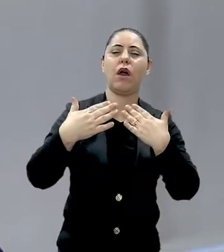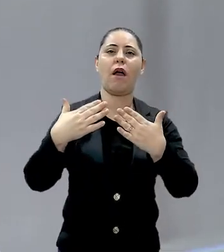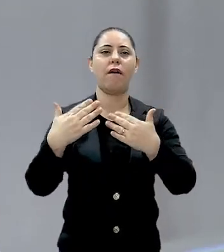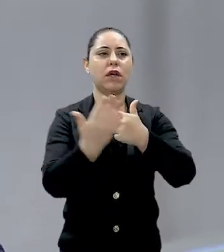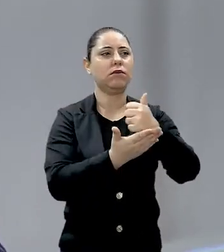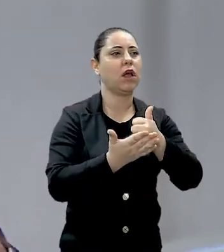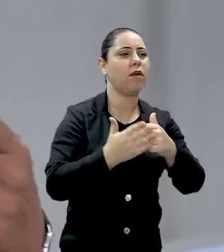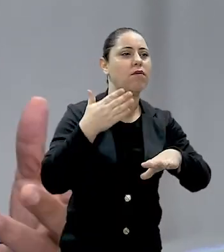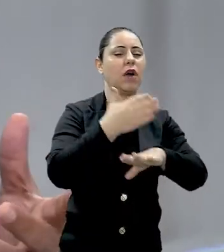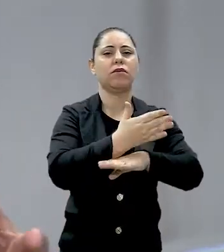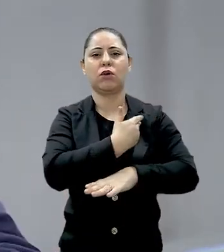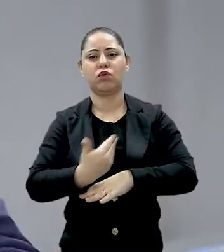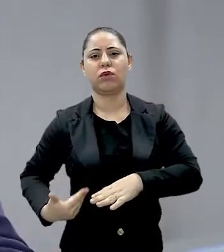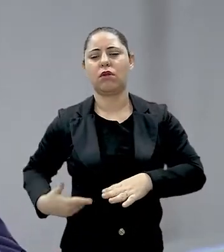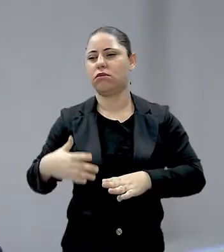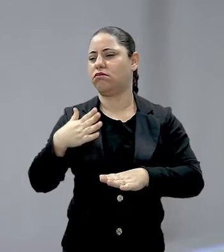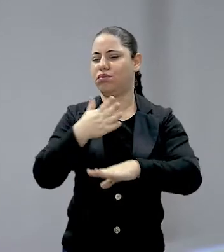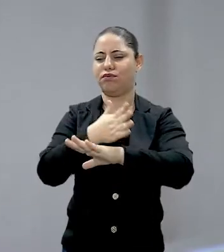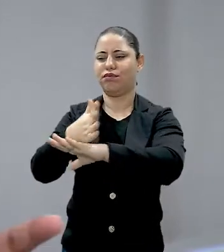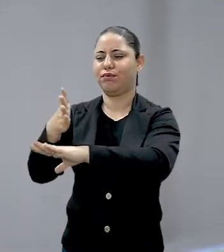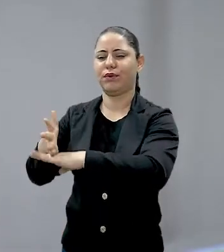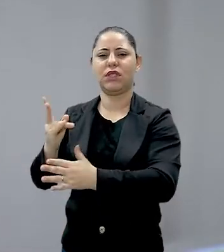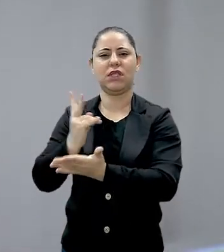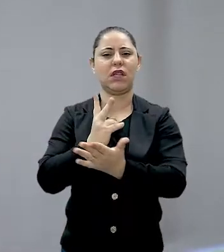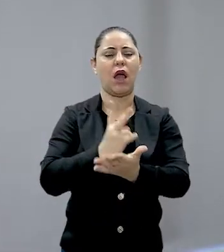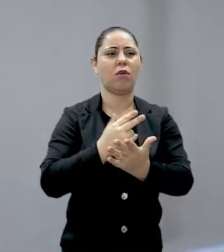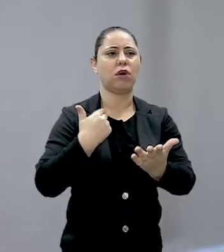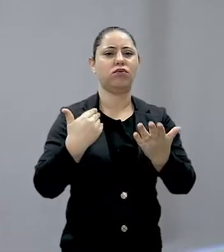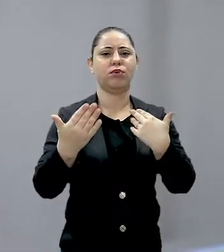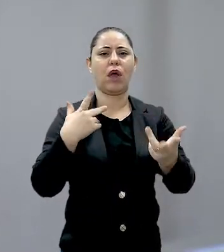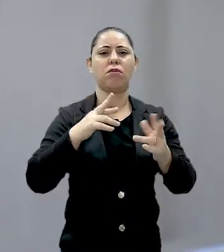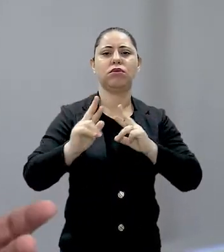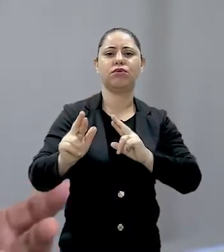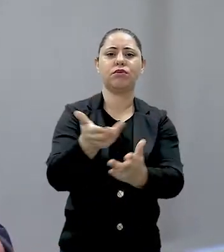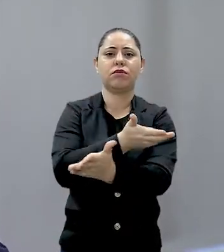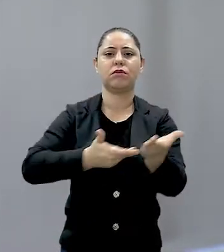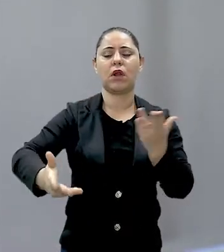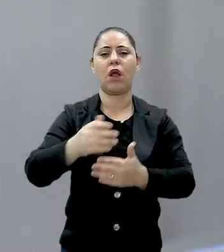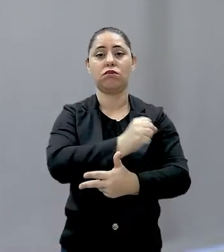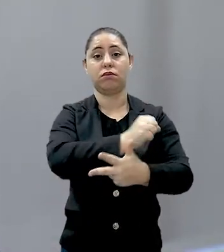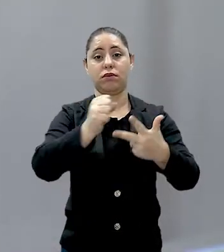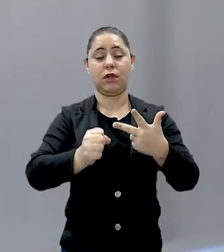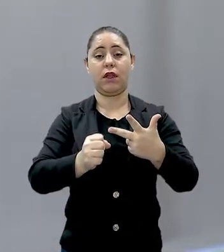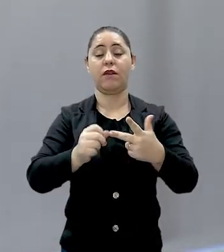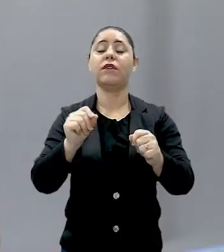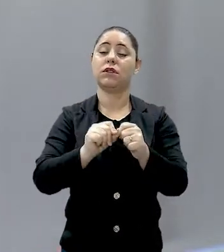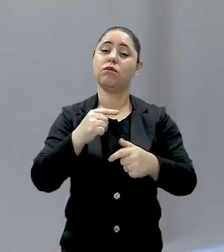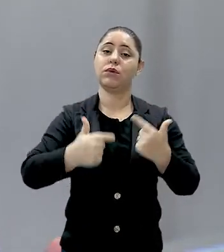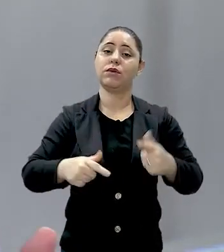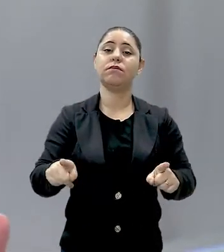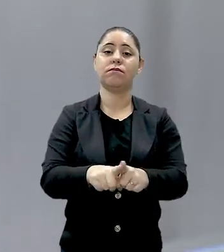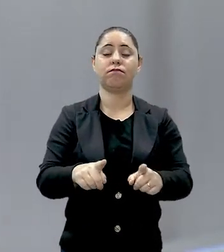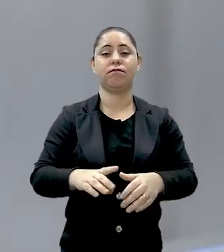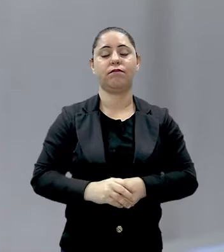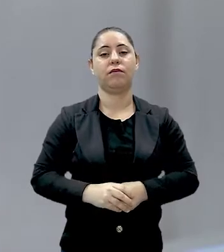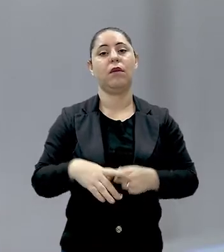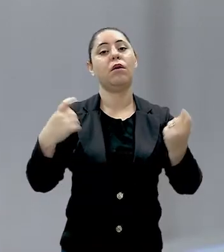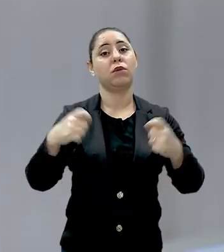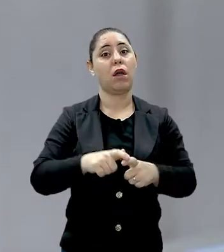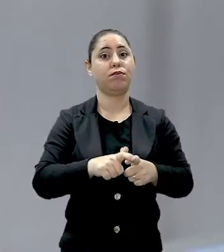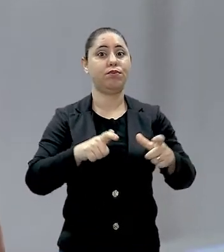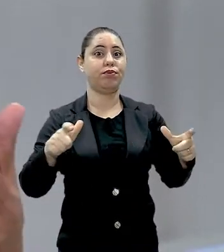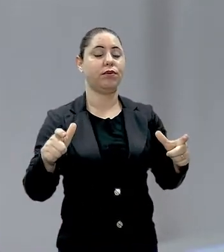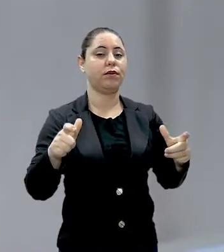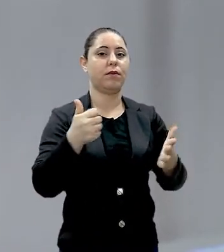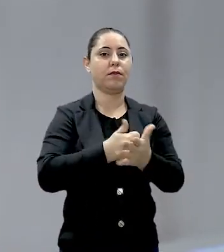para a base, eu vou para governo, eu vou para uma série de lugares fazer interlocução com os outros poderes e fazer política também. Isso